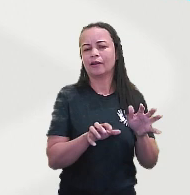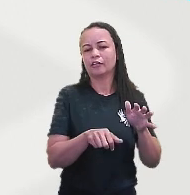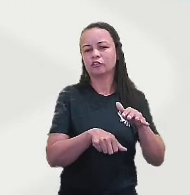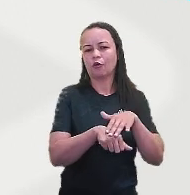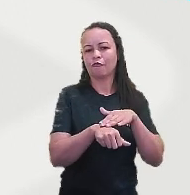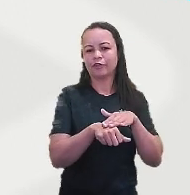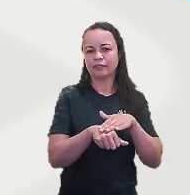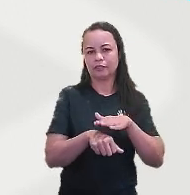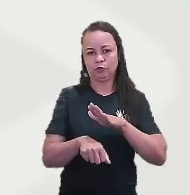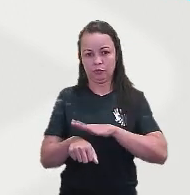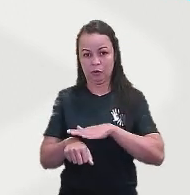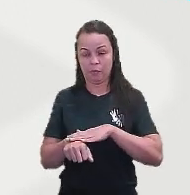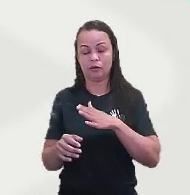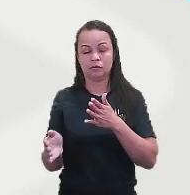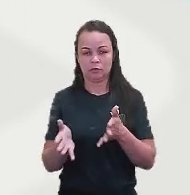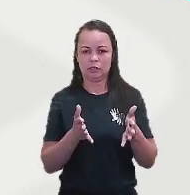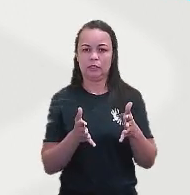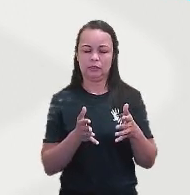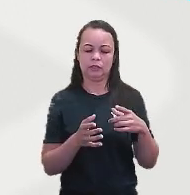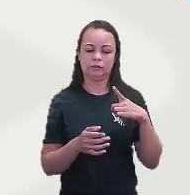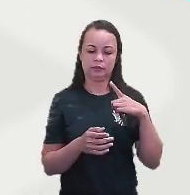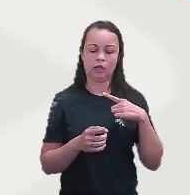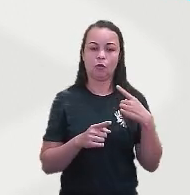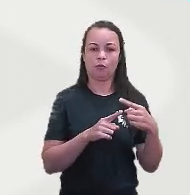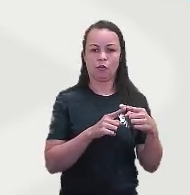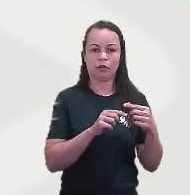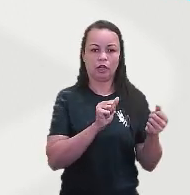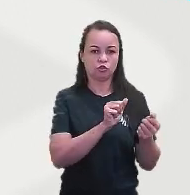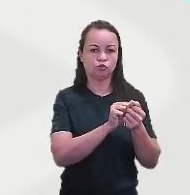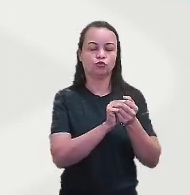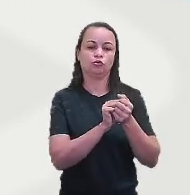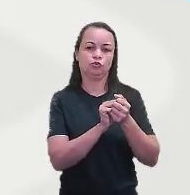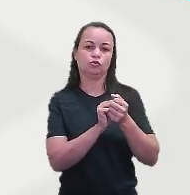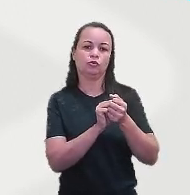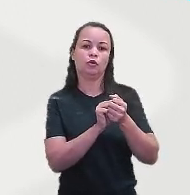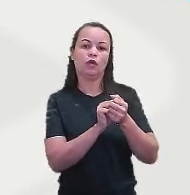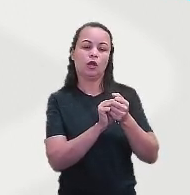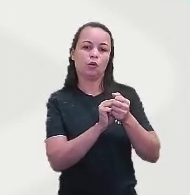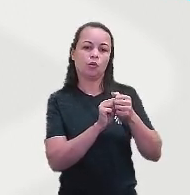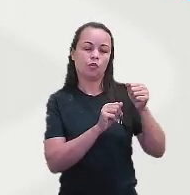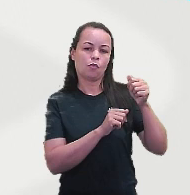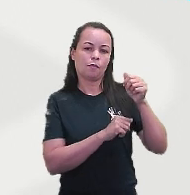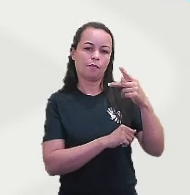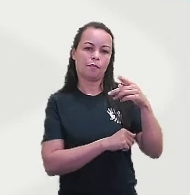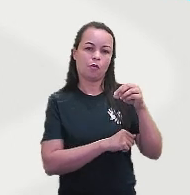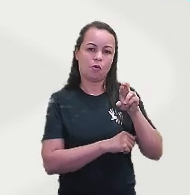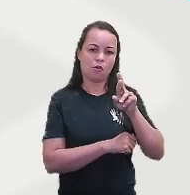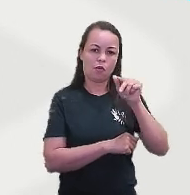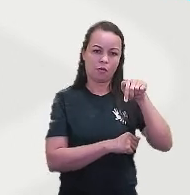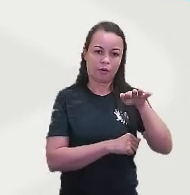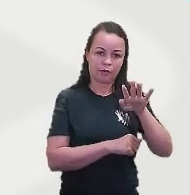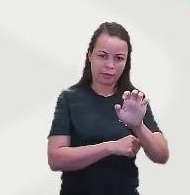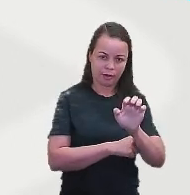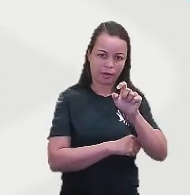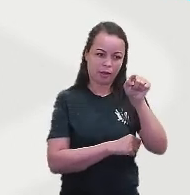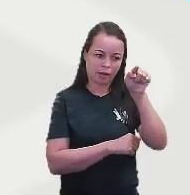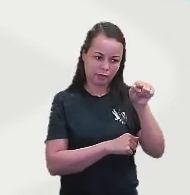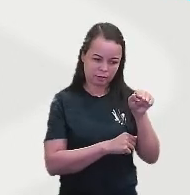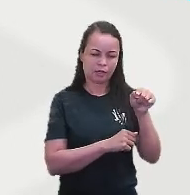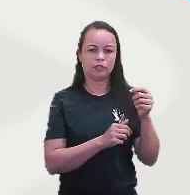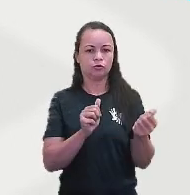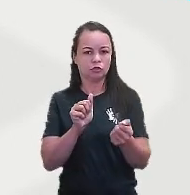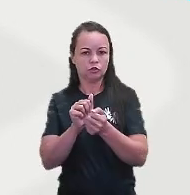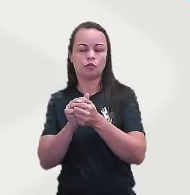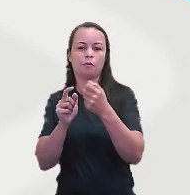momento. Então, temos aí o porquê juntinho com acento e o porquê juntinho e sem acento. Muito bem.